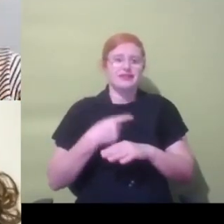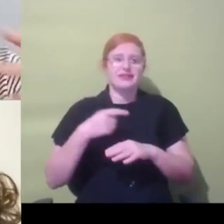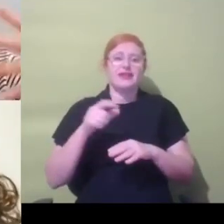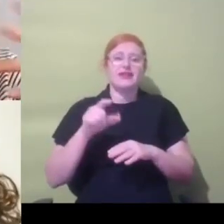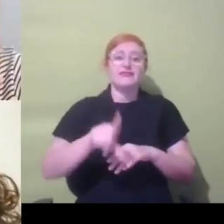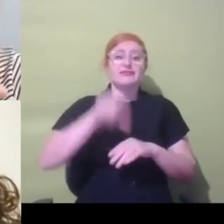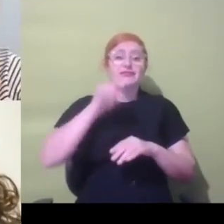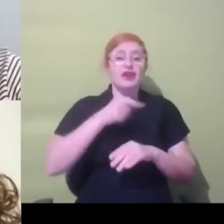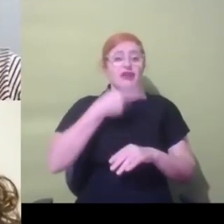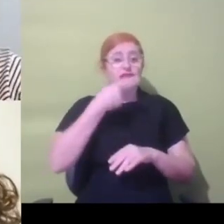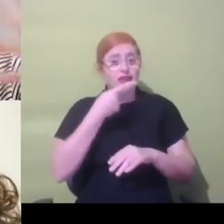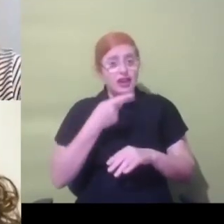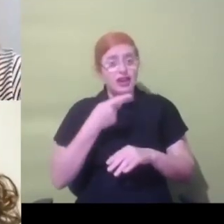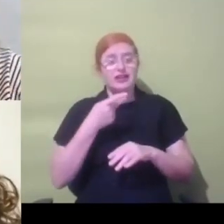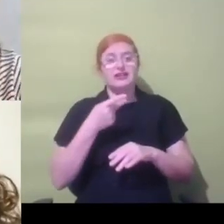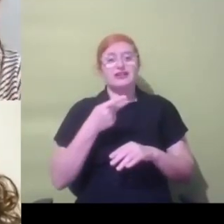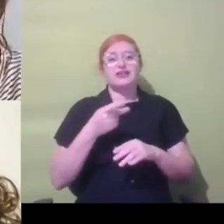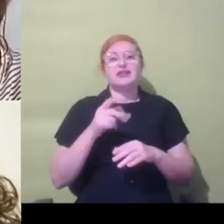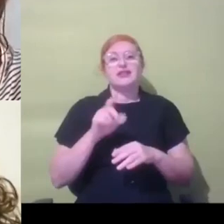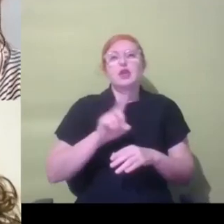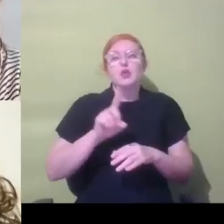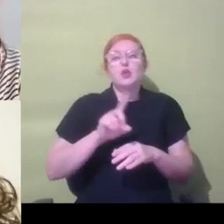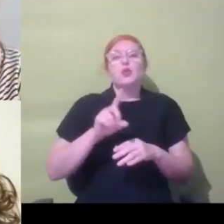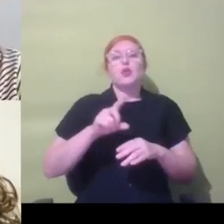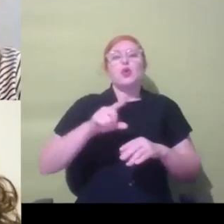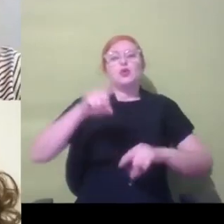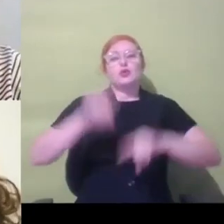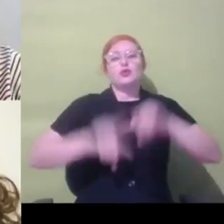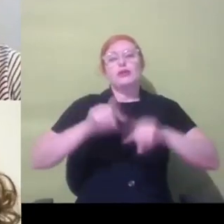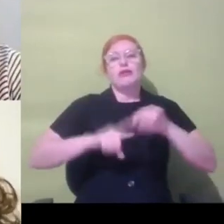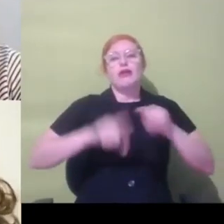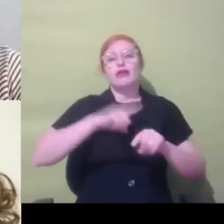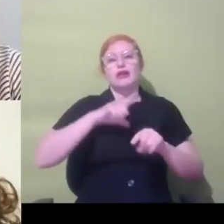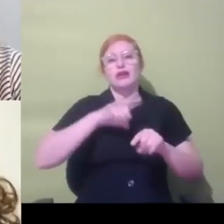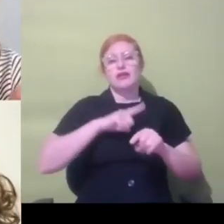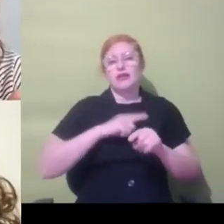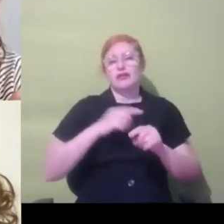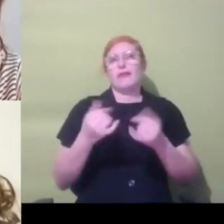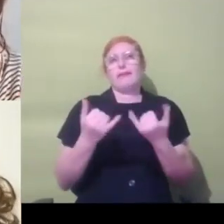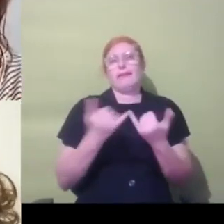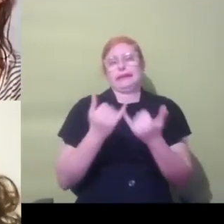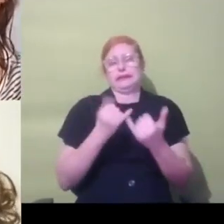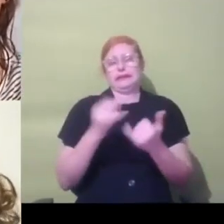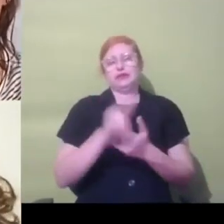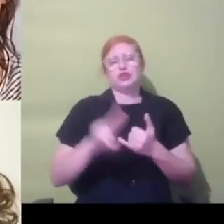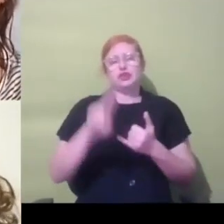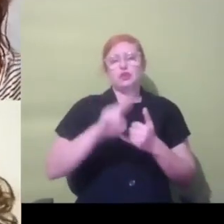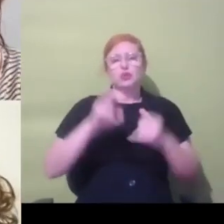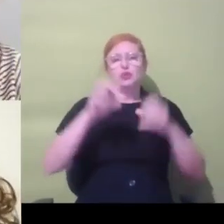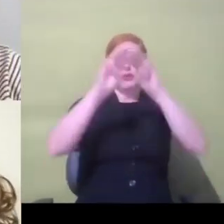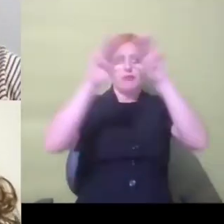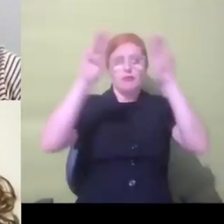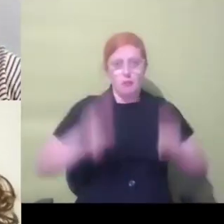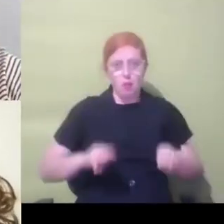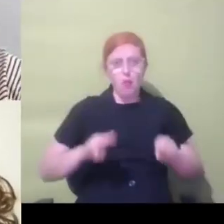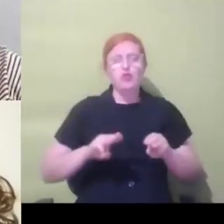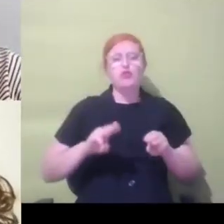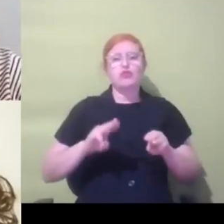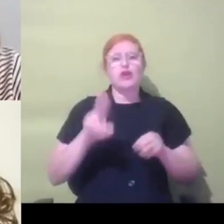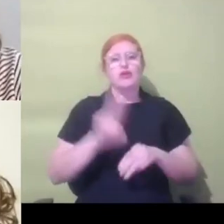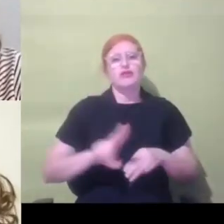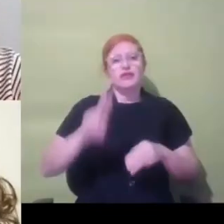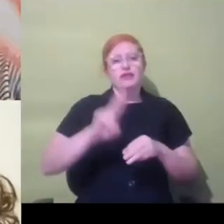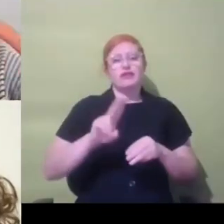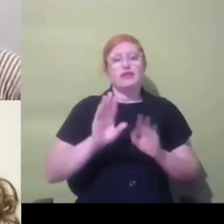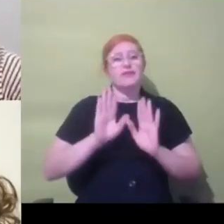de informação que a gente tem levam isso em consideração. O próprio Moodle, né, que a gente usa na Universidade Livre, ele é muito limitado